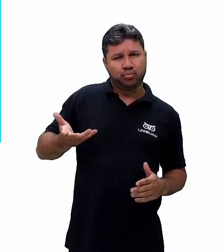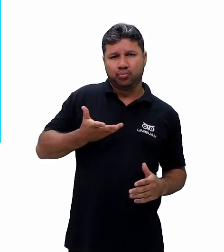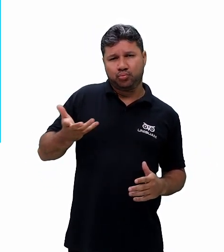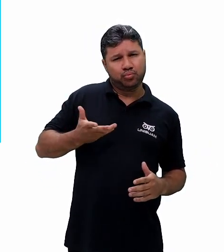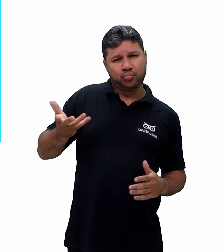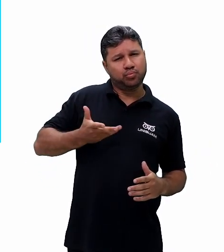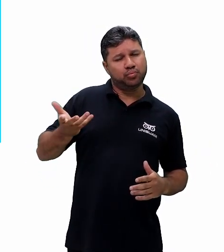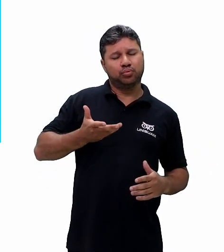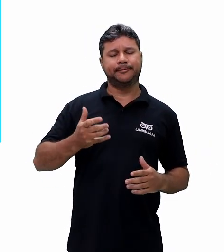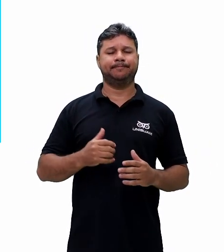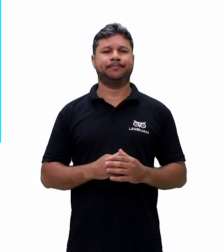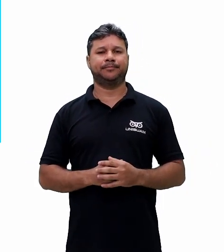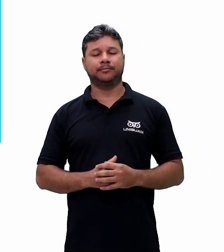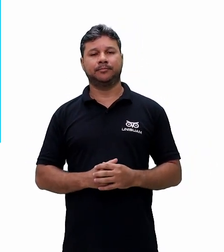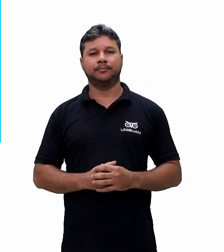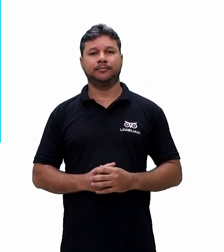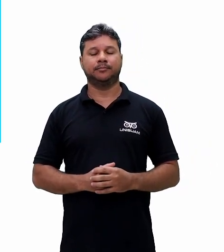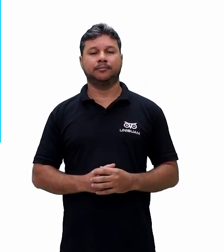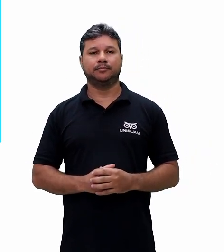velocidade.